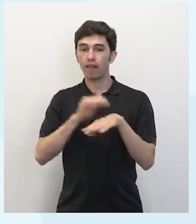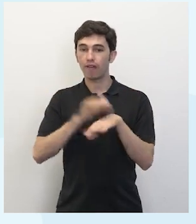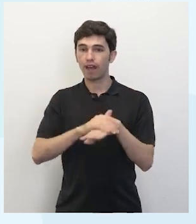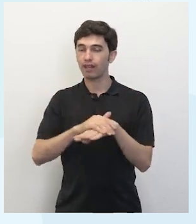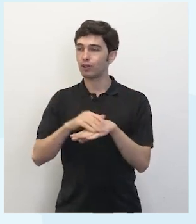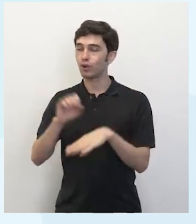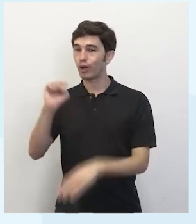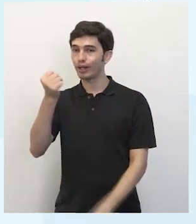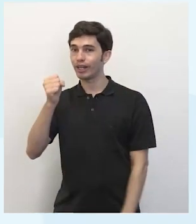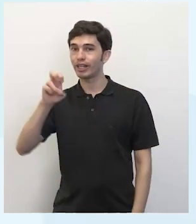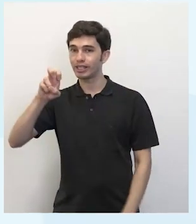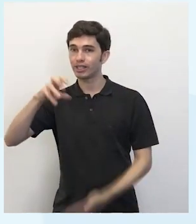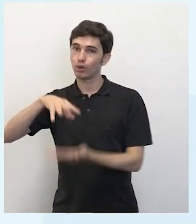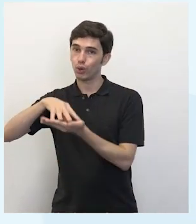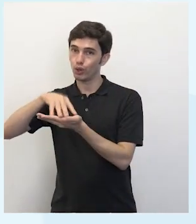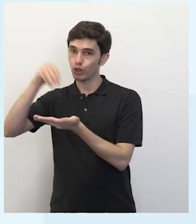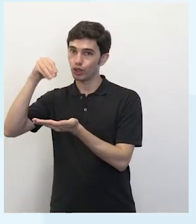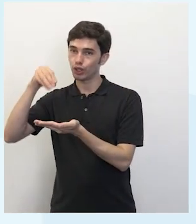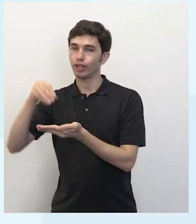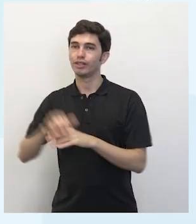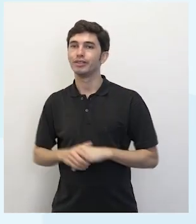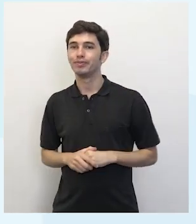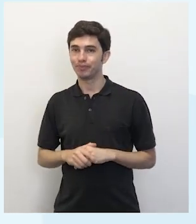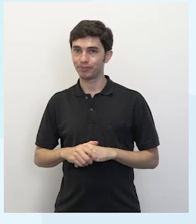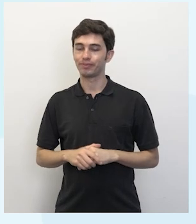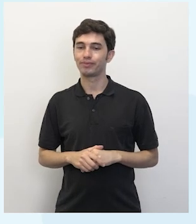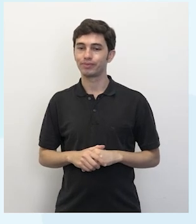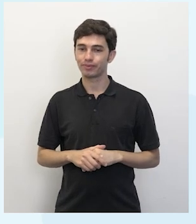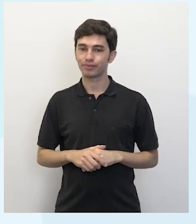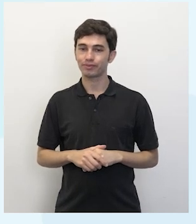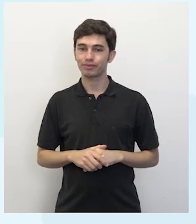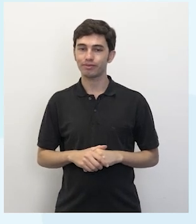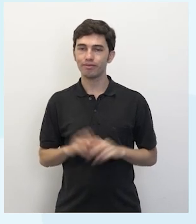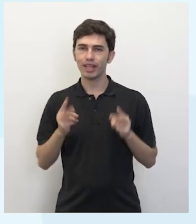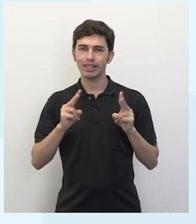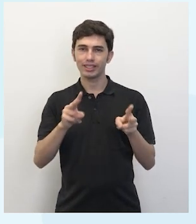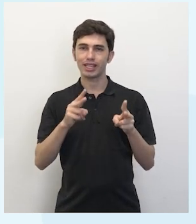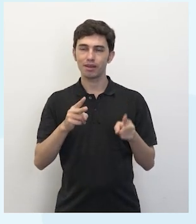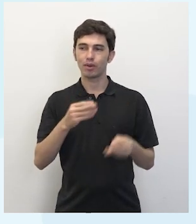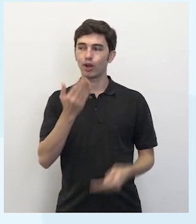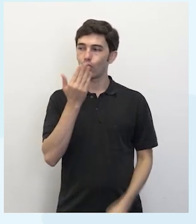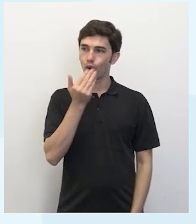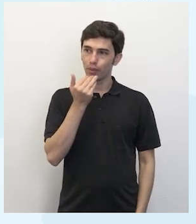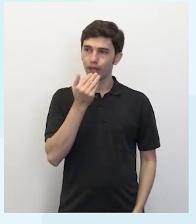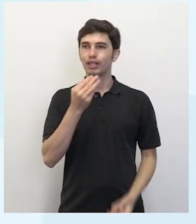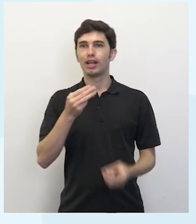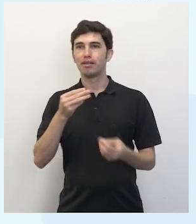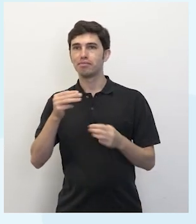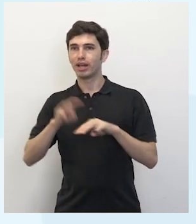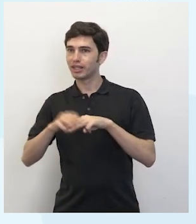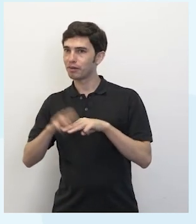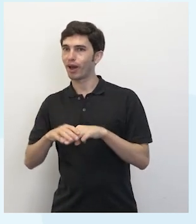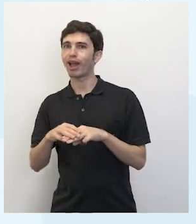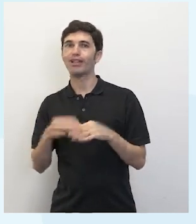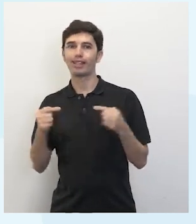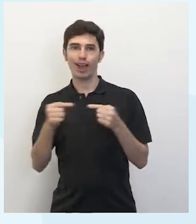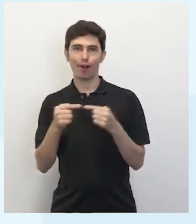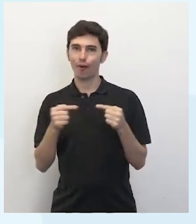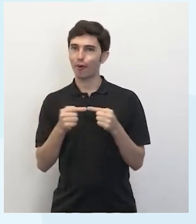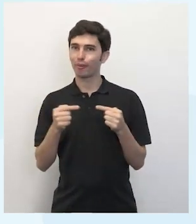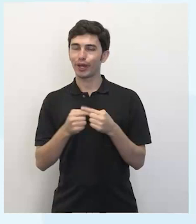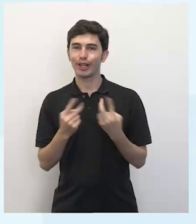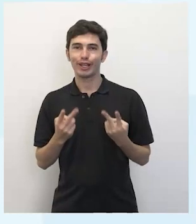tá ok, tá? Sempre comida, né, Viviane? Comida e matemática sempre combina, tem tudo a ver, né? Tá? Eu fiquei